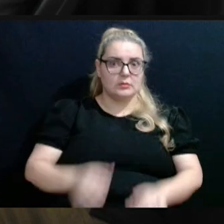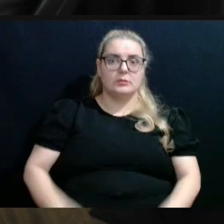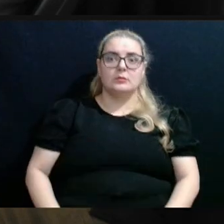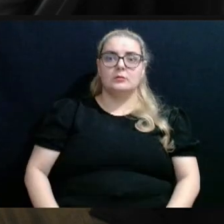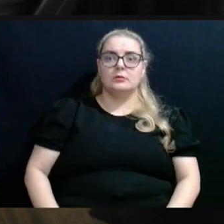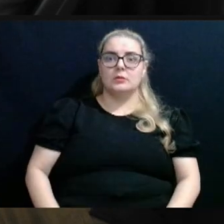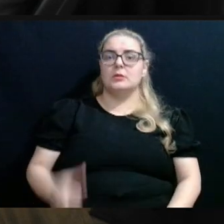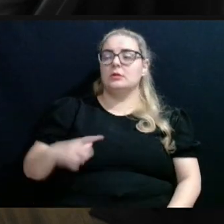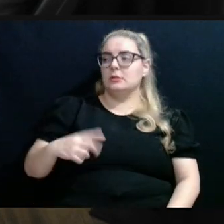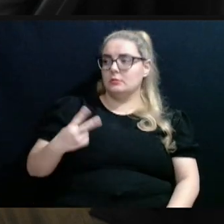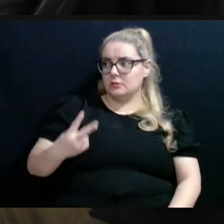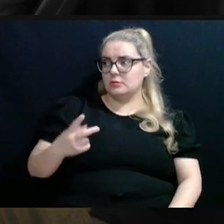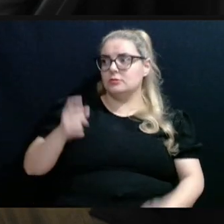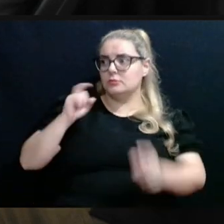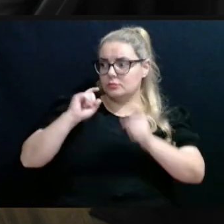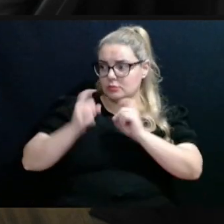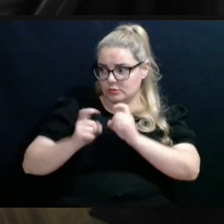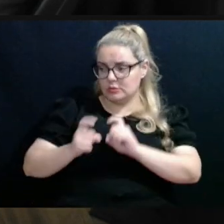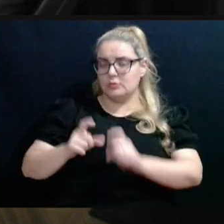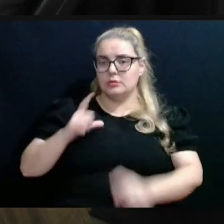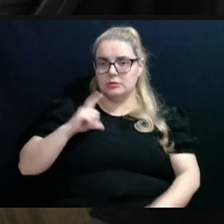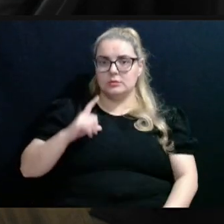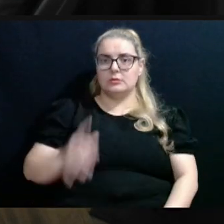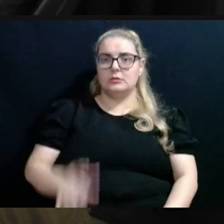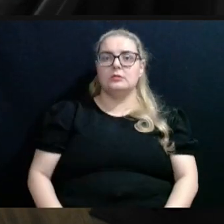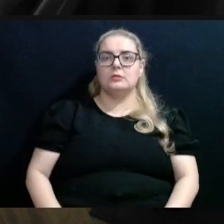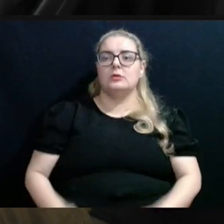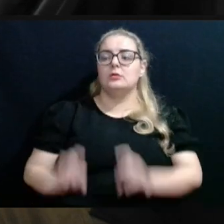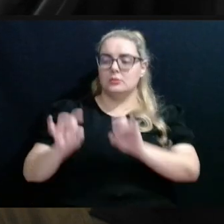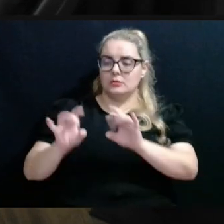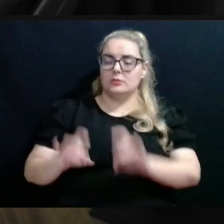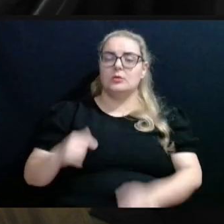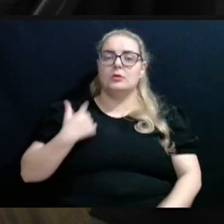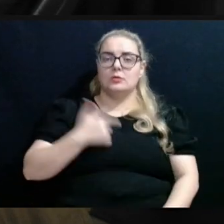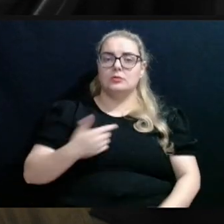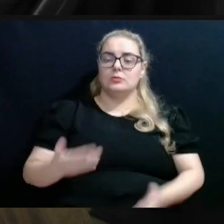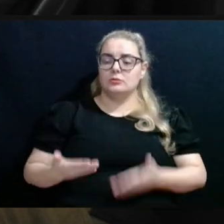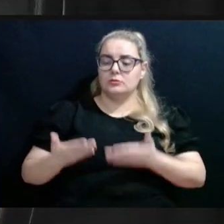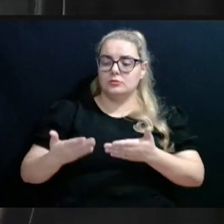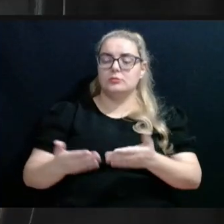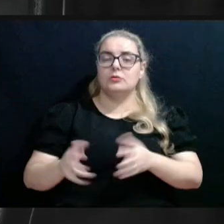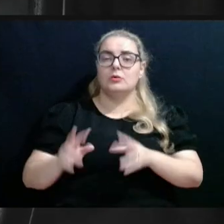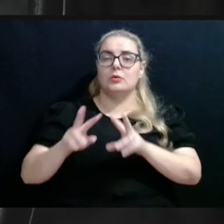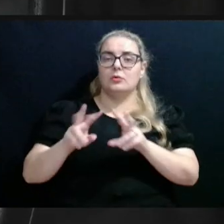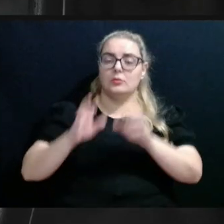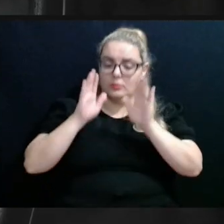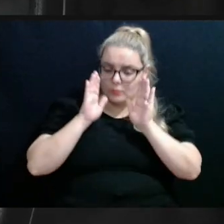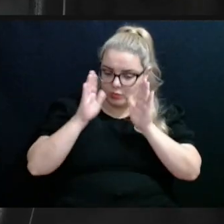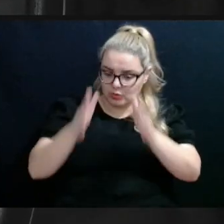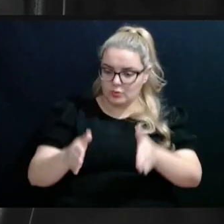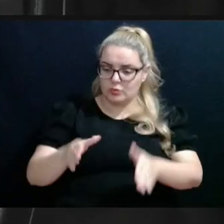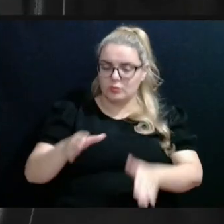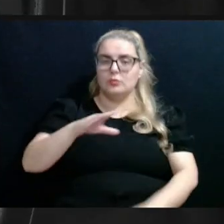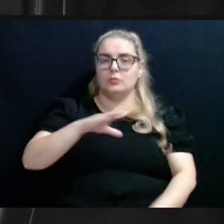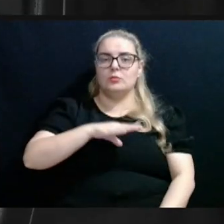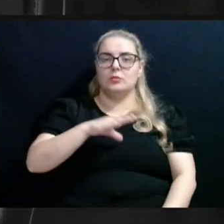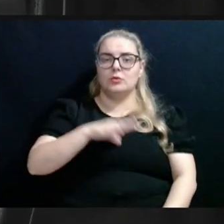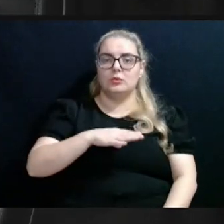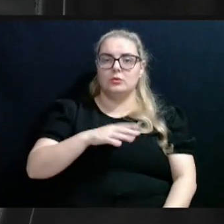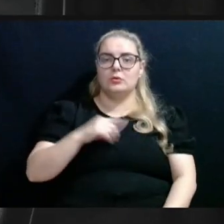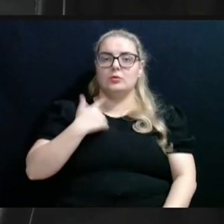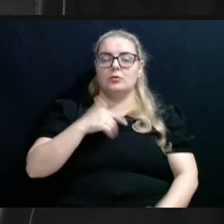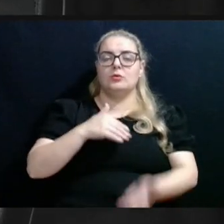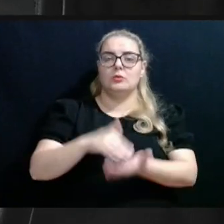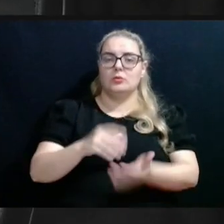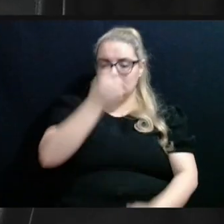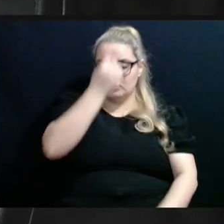2 reuniões. Sim. 2 reuniões com especialistas. Nós trouxemos o tema focado no município. O nosso secretário Caiado, aliás,